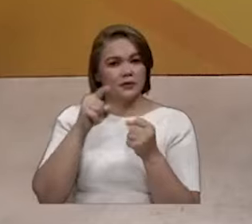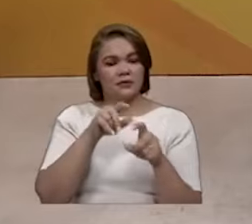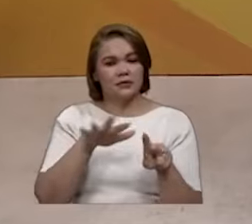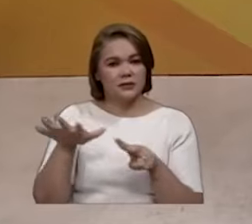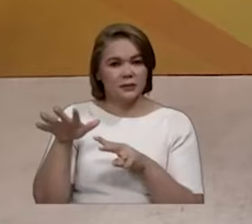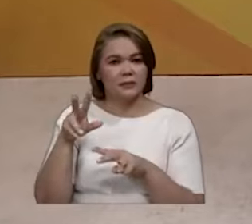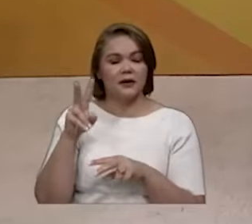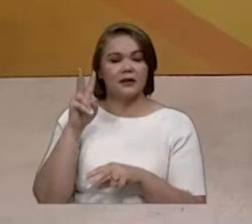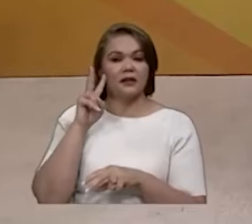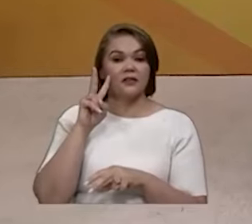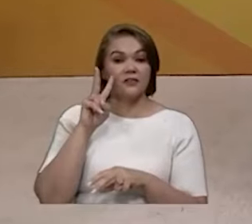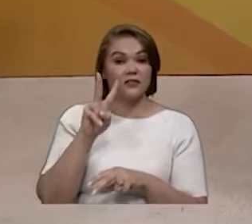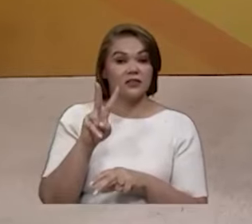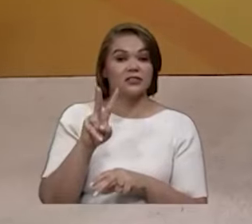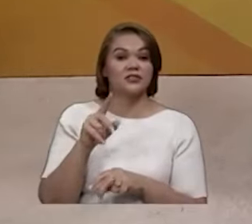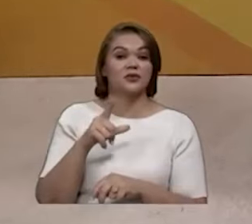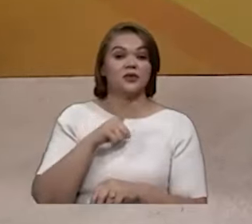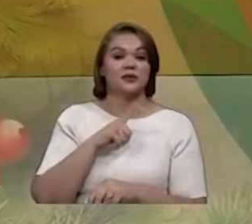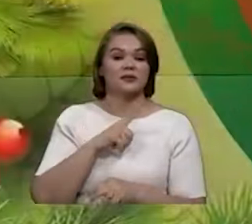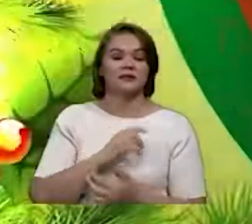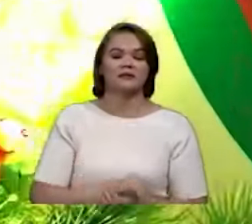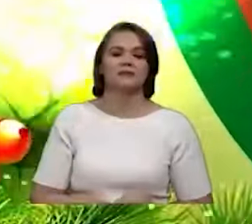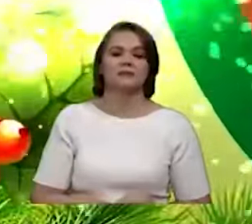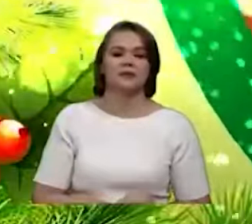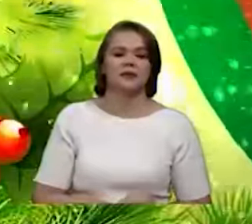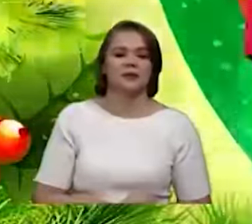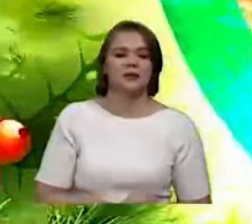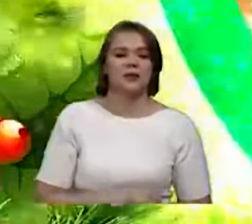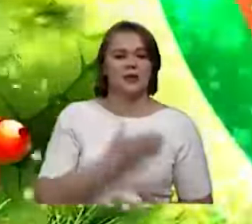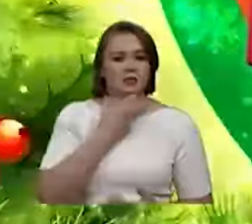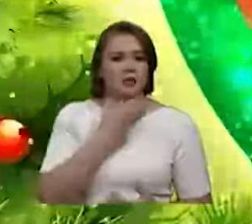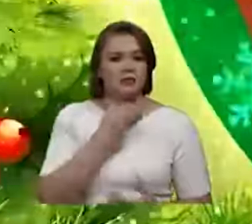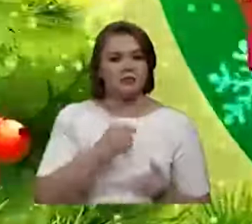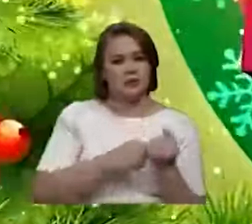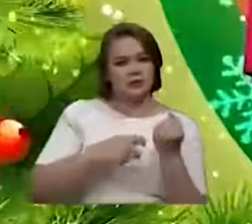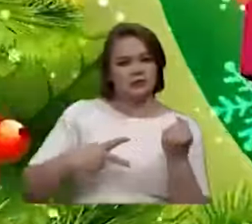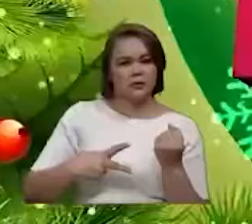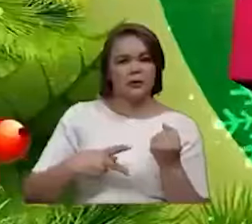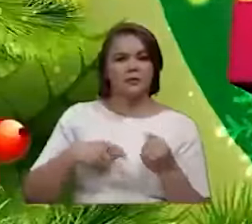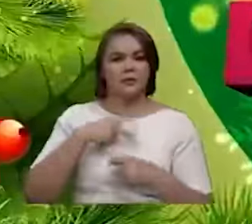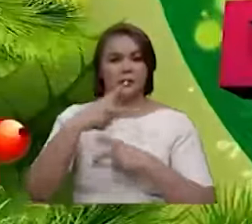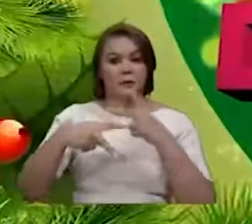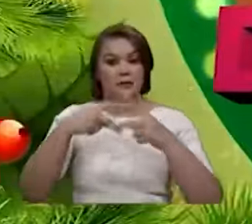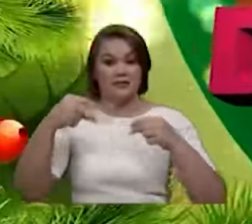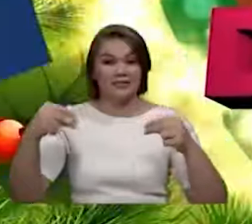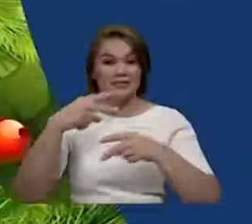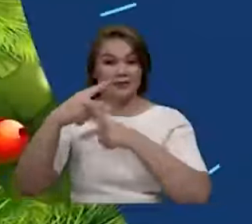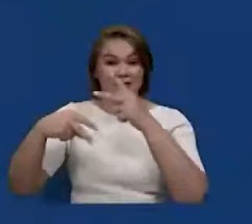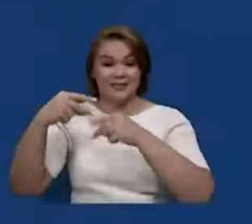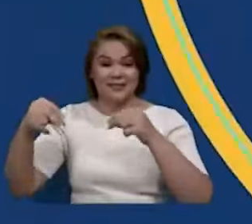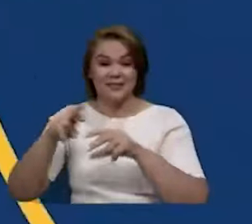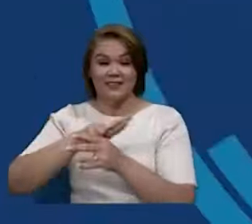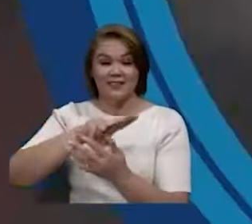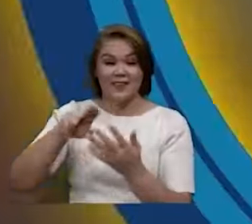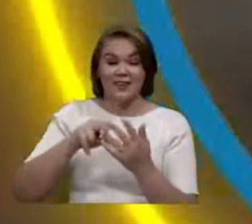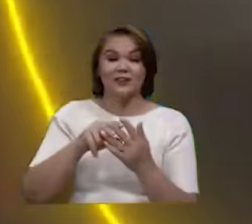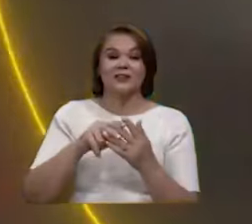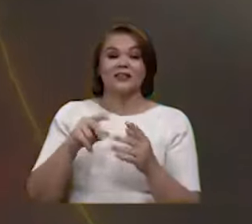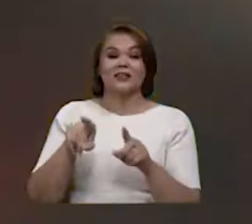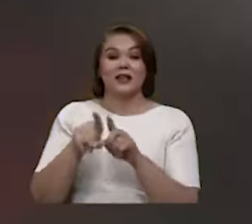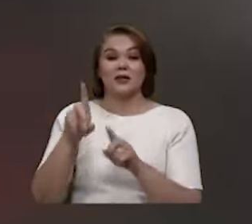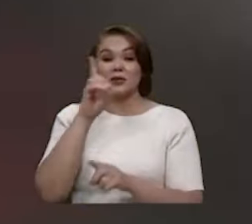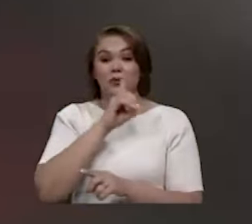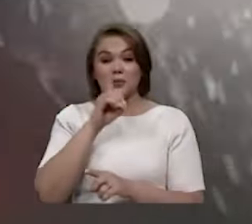uma olhada no que vem por aí. Dezembro no Caju Cap é um show de premiação de presente toda semana. Neste domingo tem